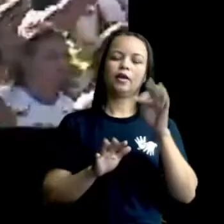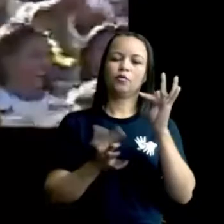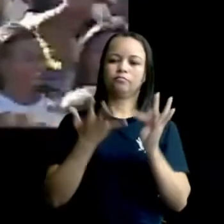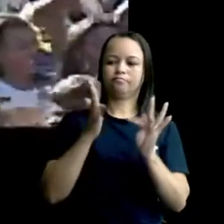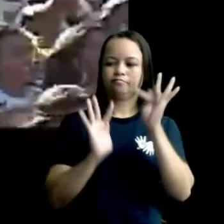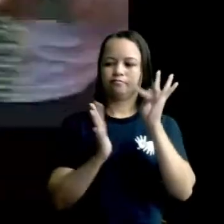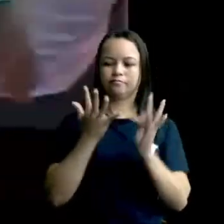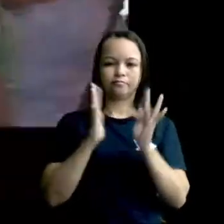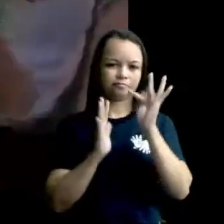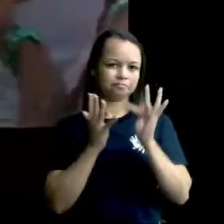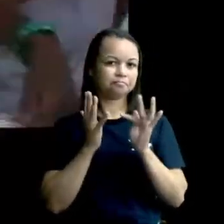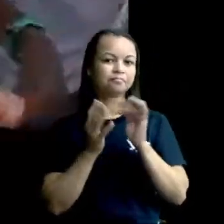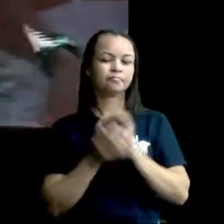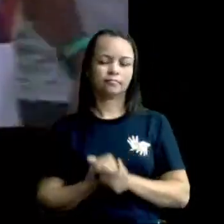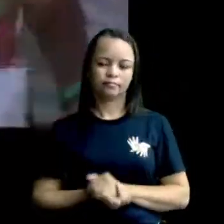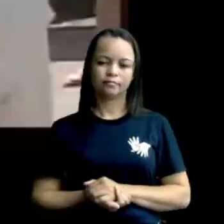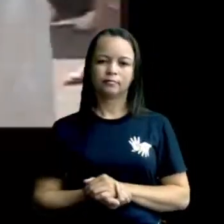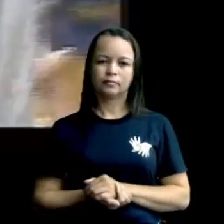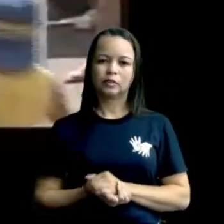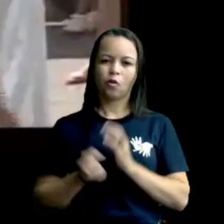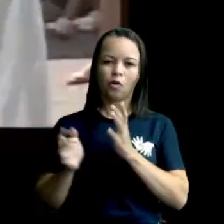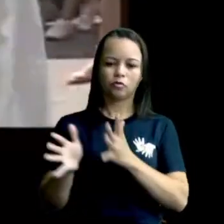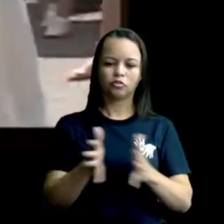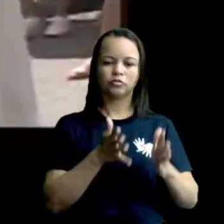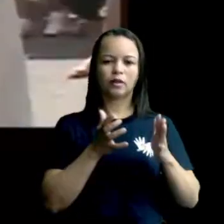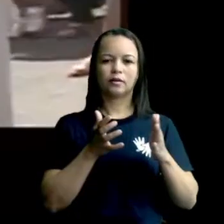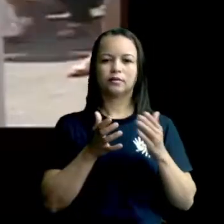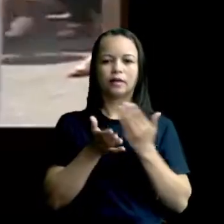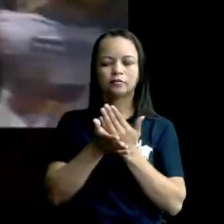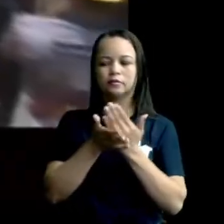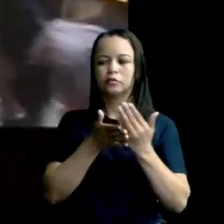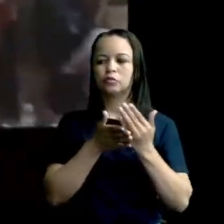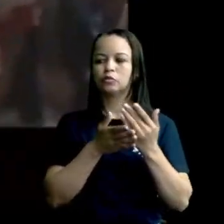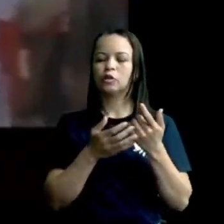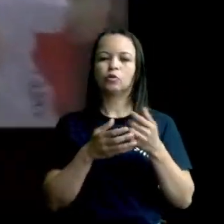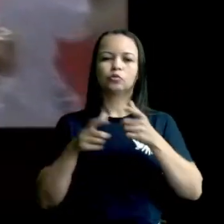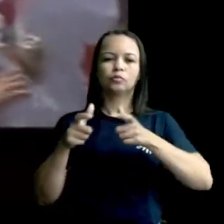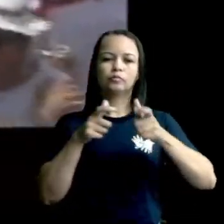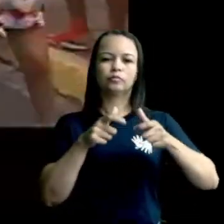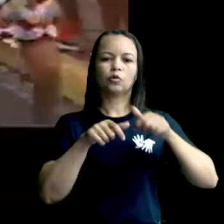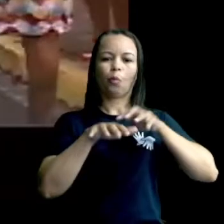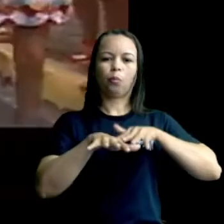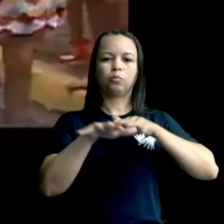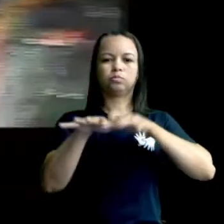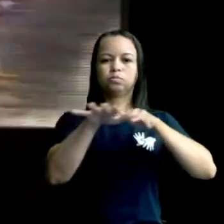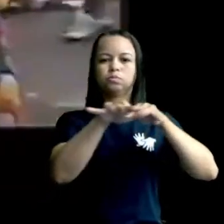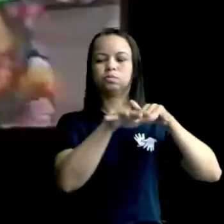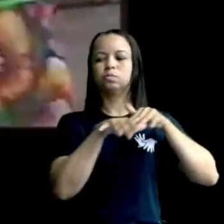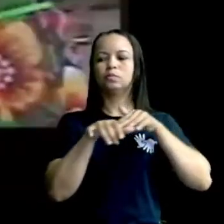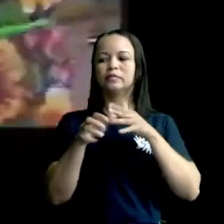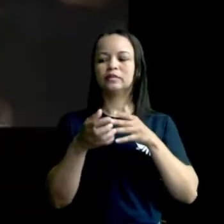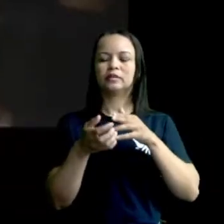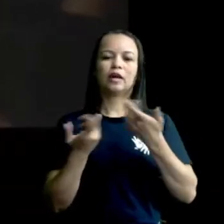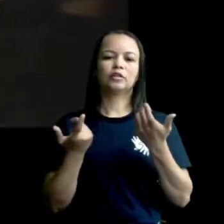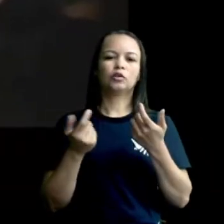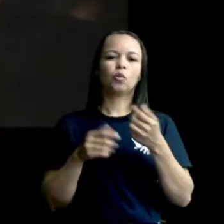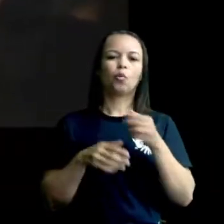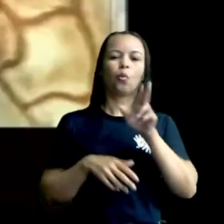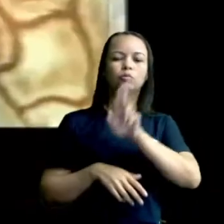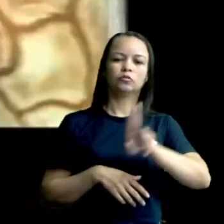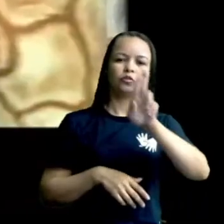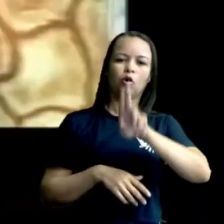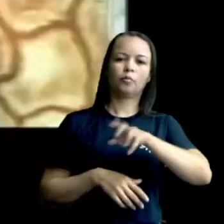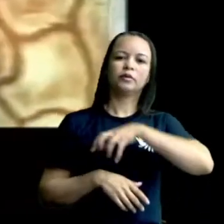monte, cebola quente, camelo. Com a originalidade de seus clubes e troças com nome de bichos, as fantasias e